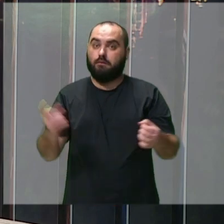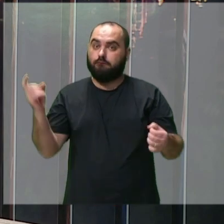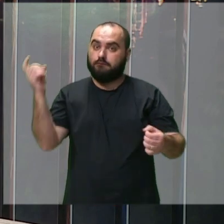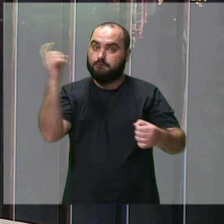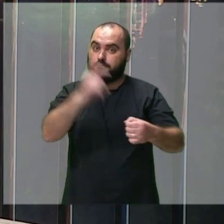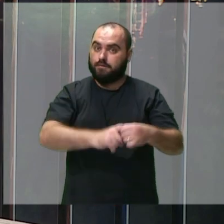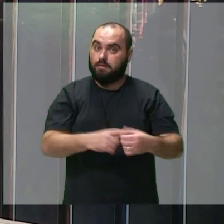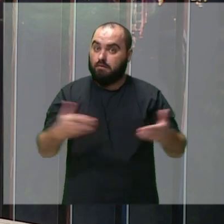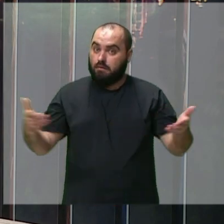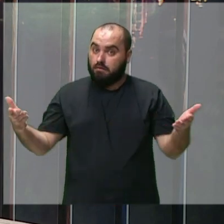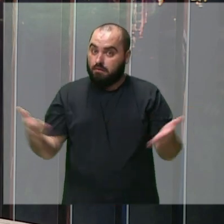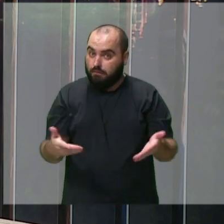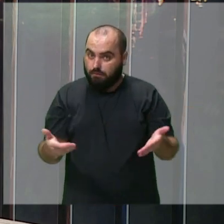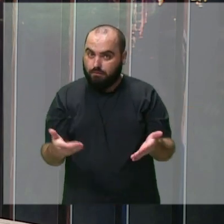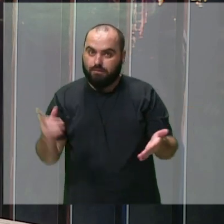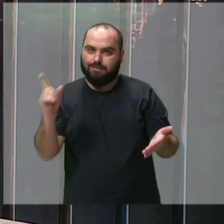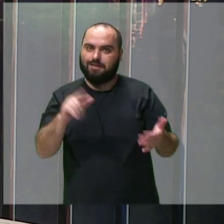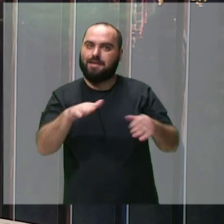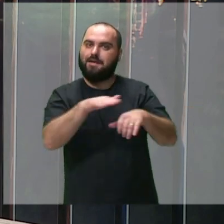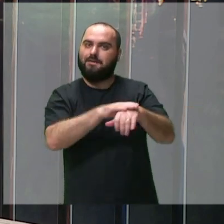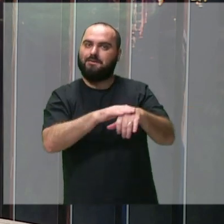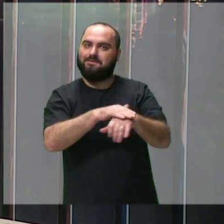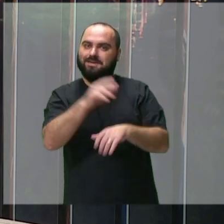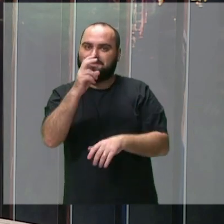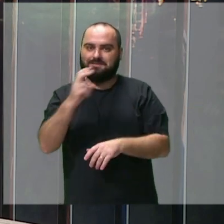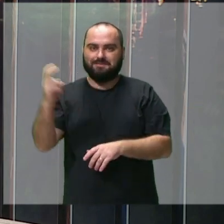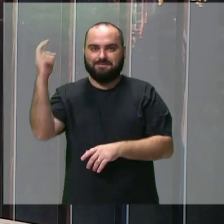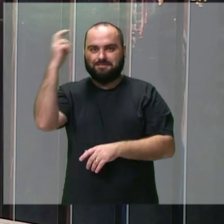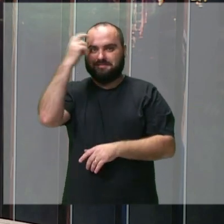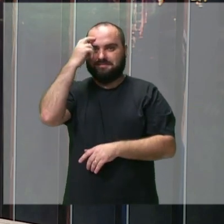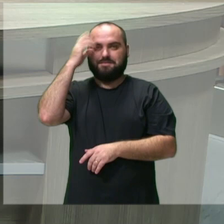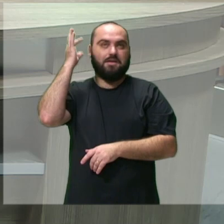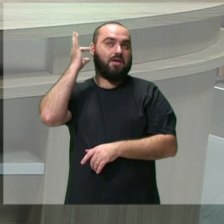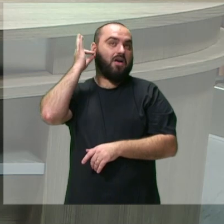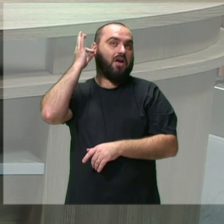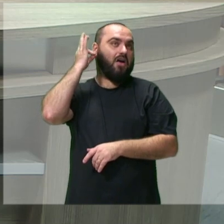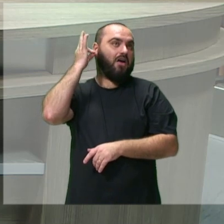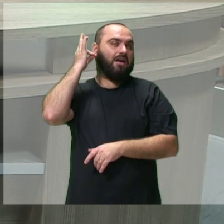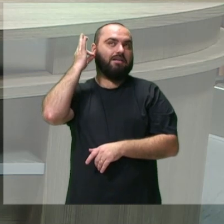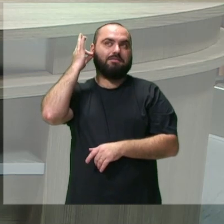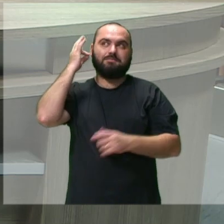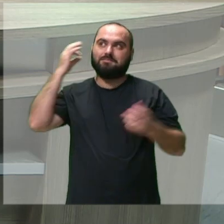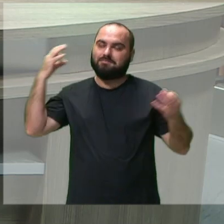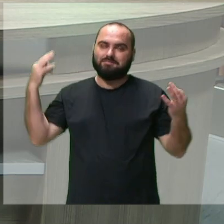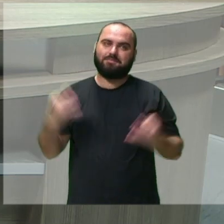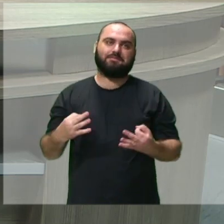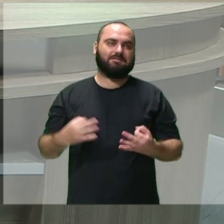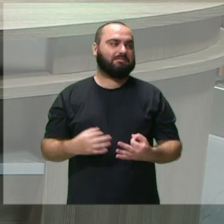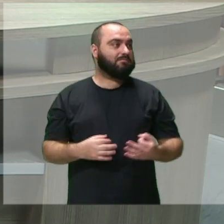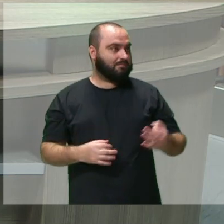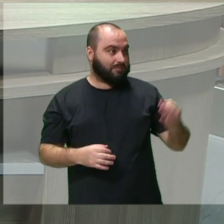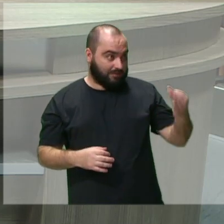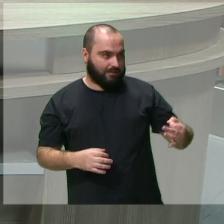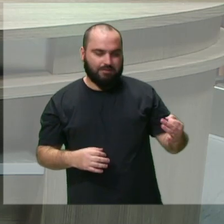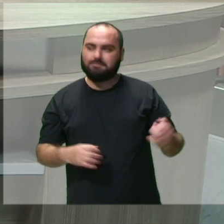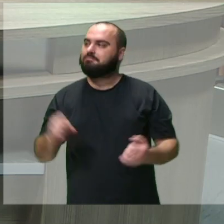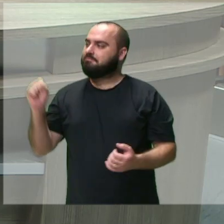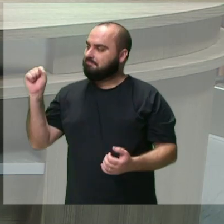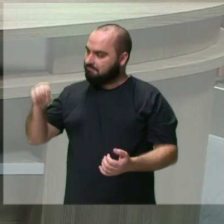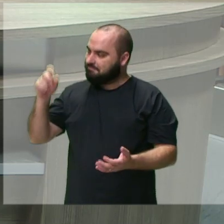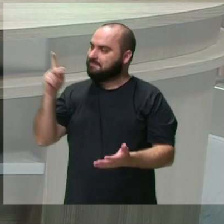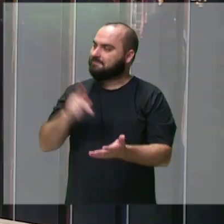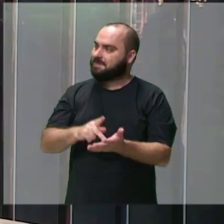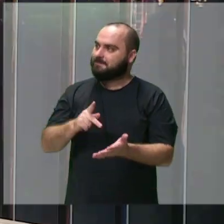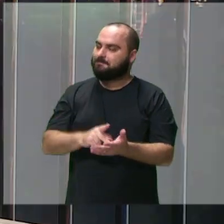Voltamos aqui para essa nossa conversa cultural que está ótima, né, Vences? Gente, a gente estava